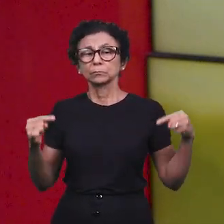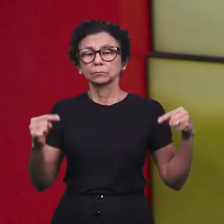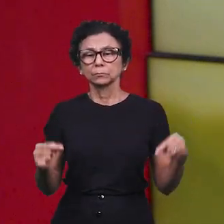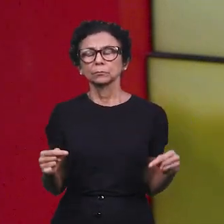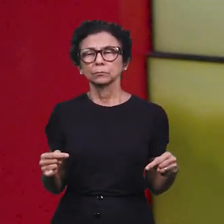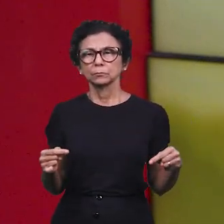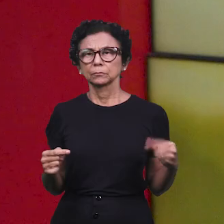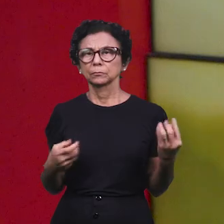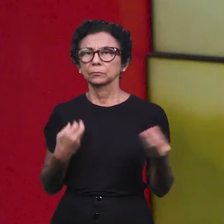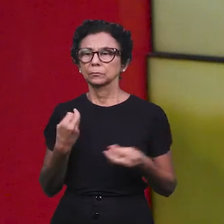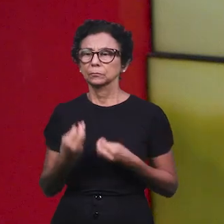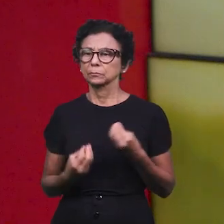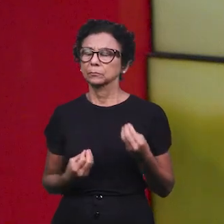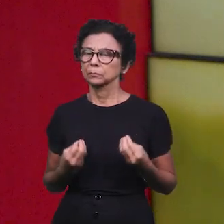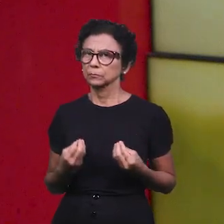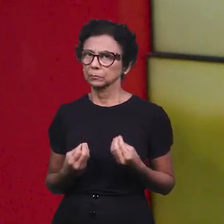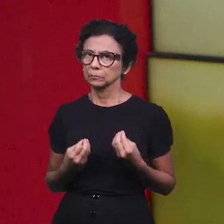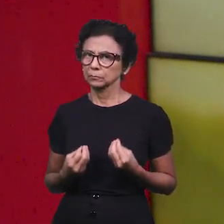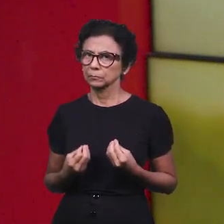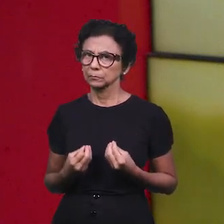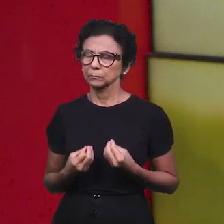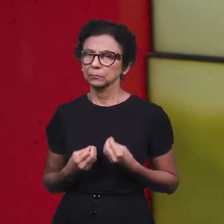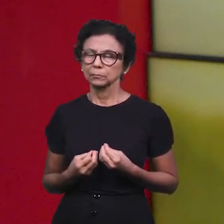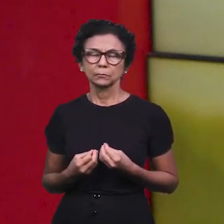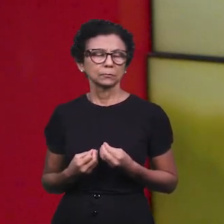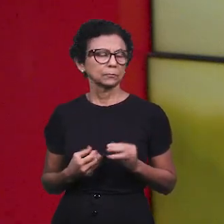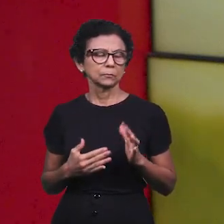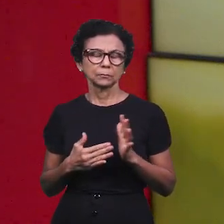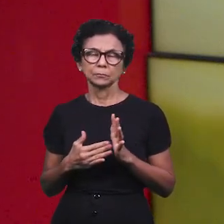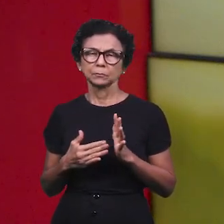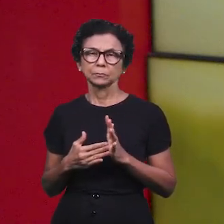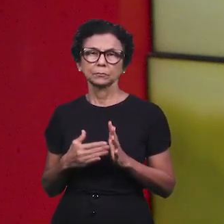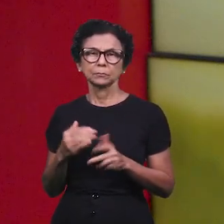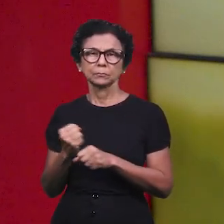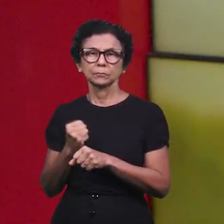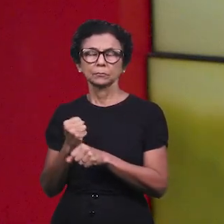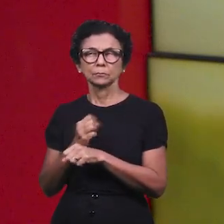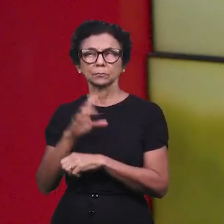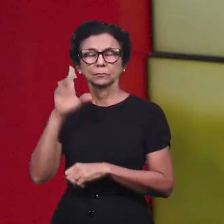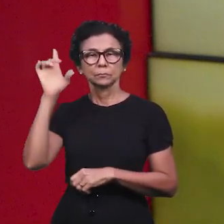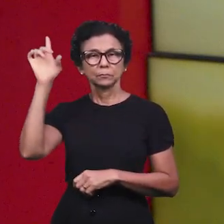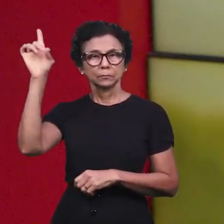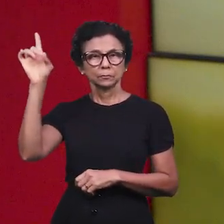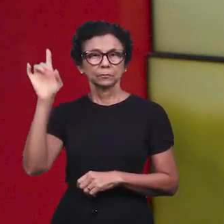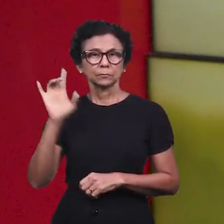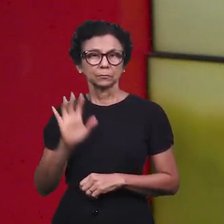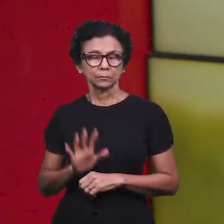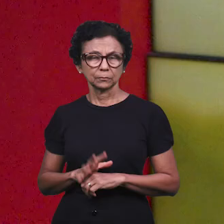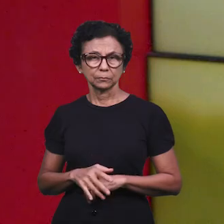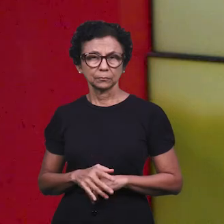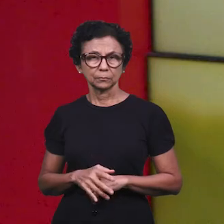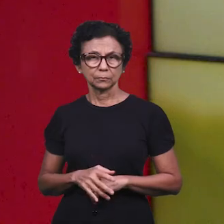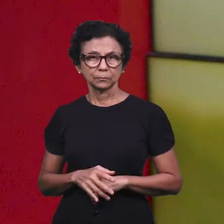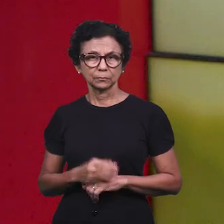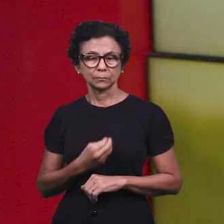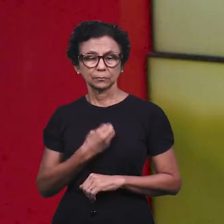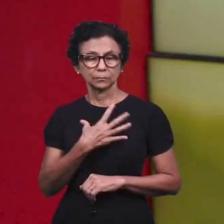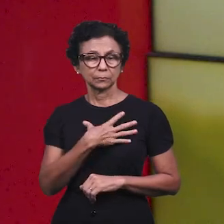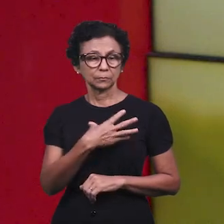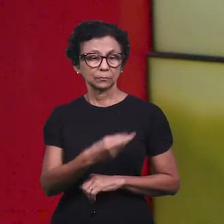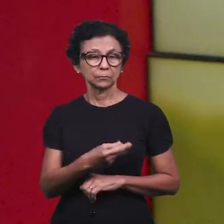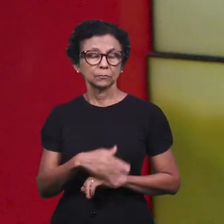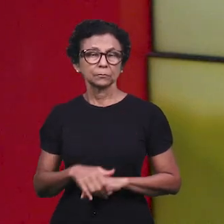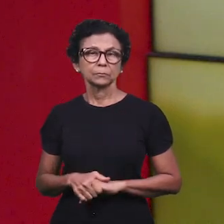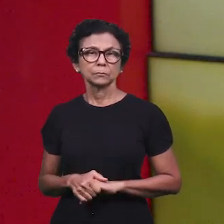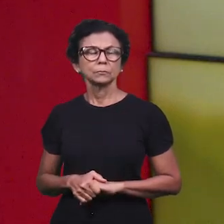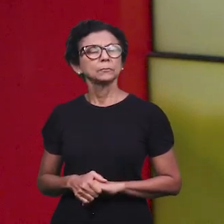opondo? Não impedir que a obra de Deus flua na vida dele, não é? Como? Levando